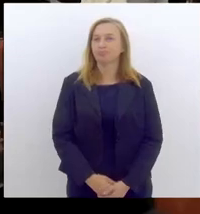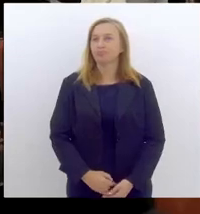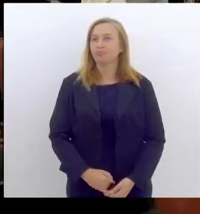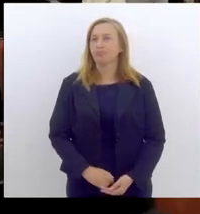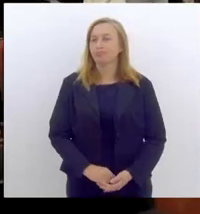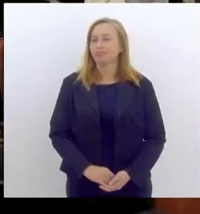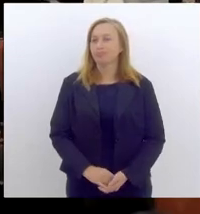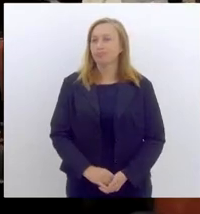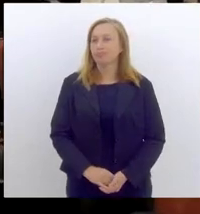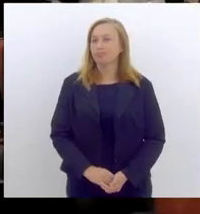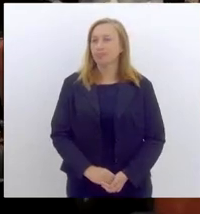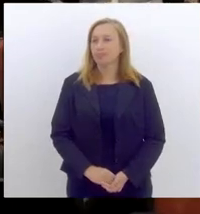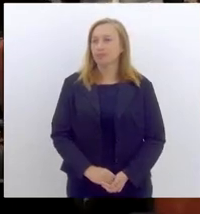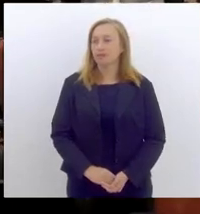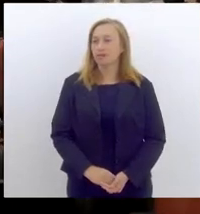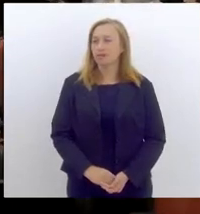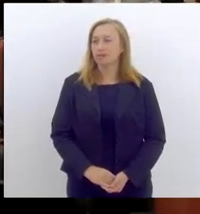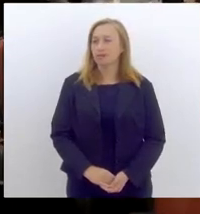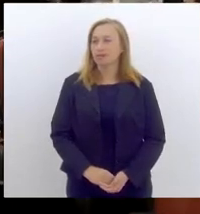Cadê o Jair?